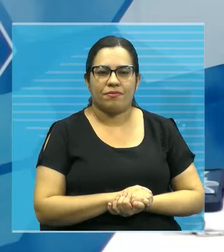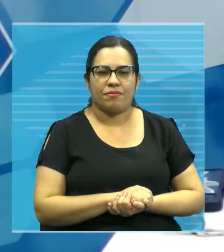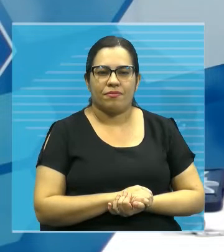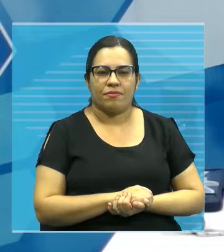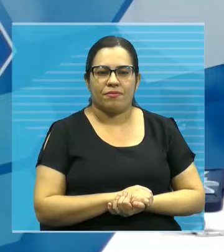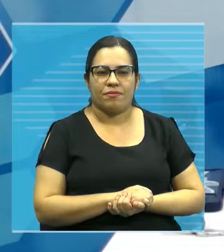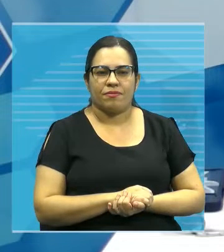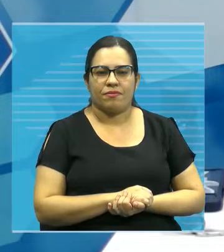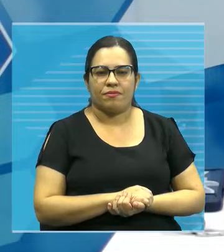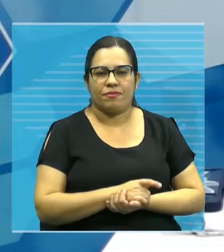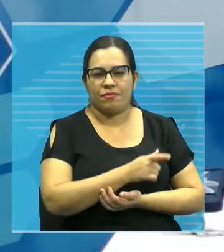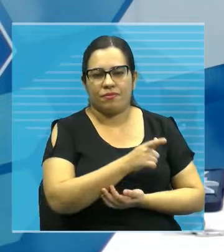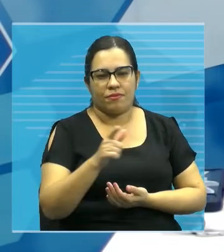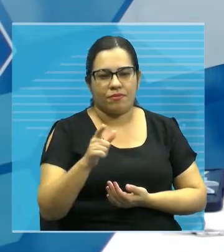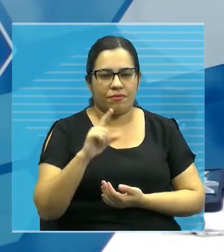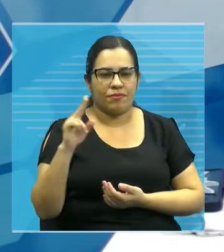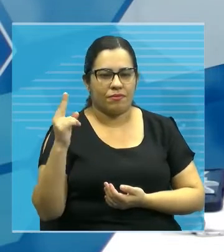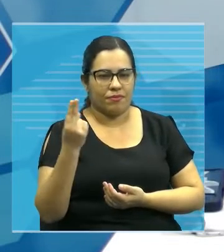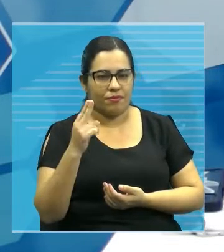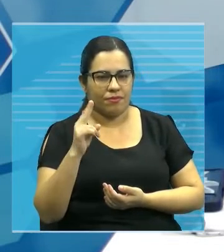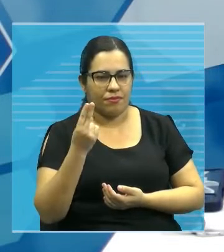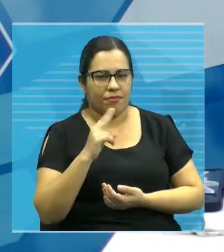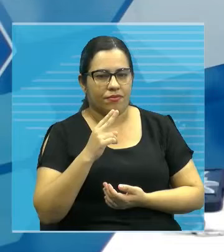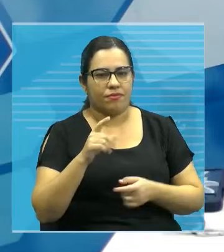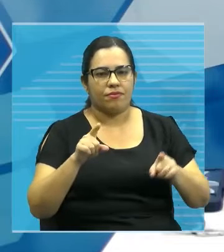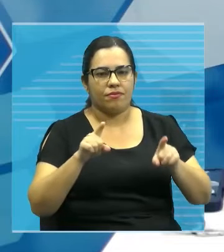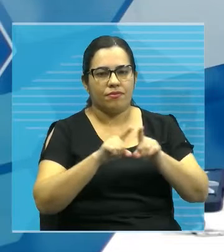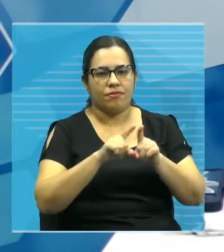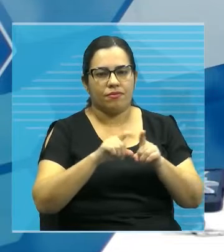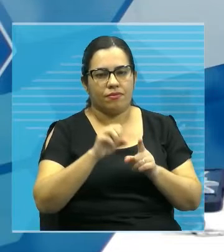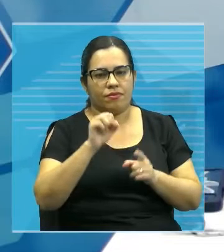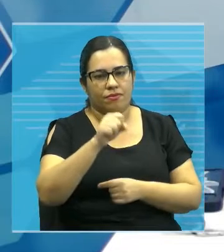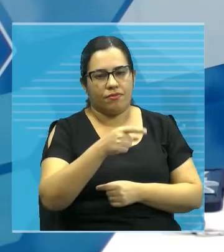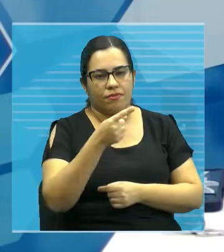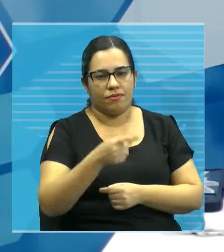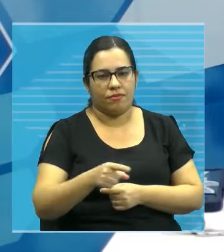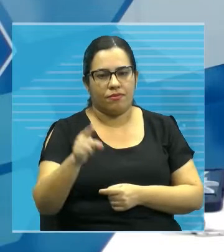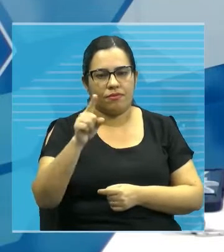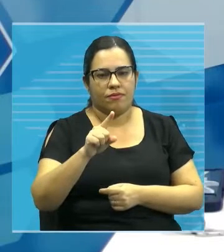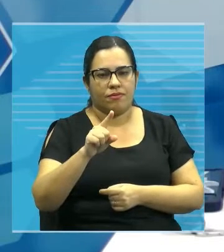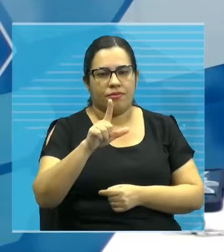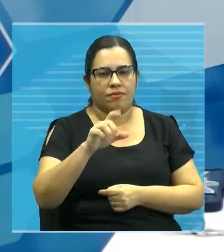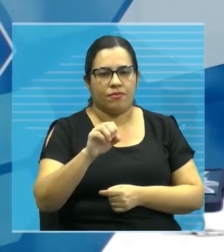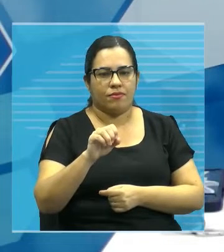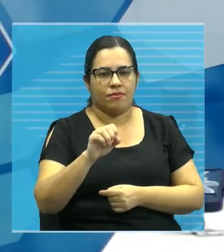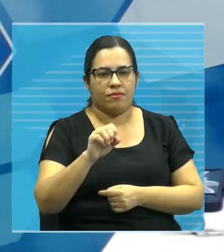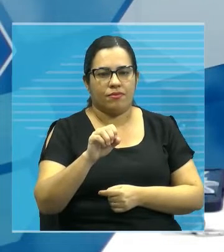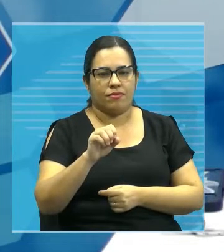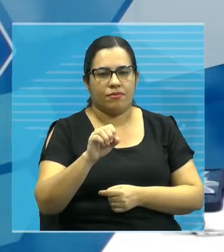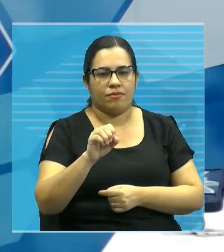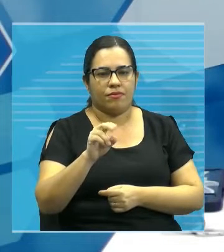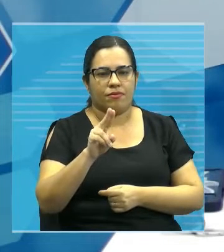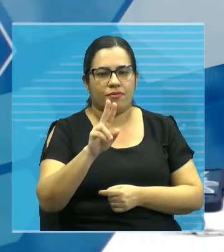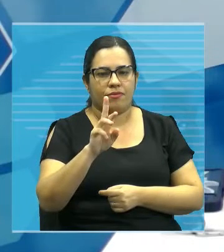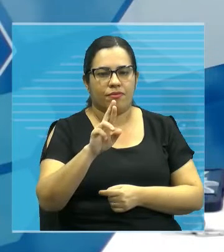pessoal de Uruçuí pessoal de São Lourenço Santa Cruz dos Milagres